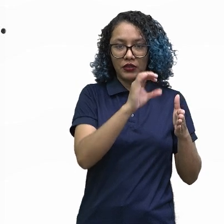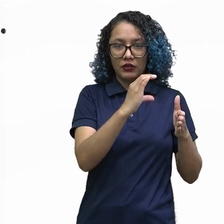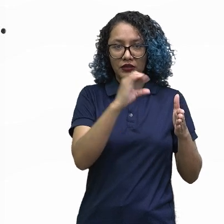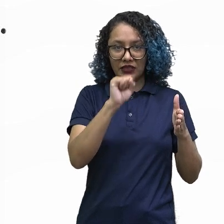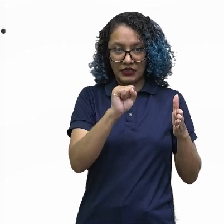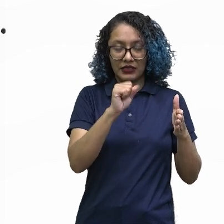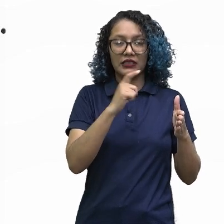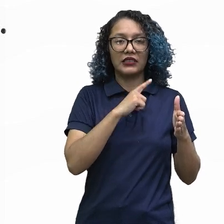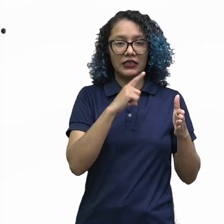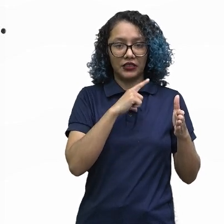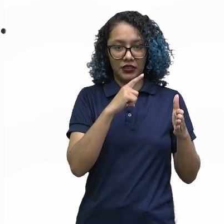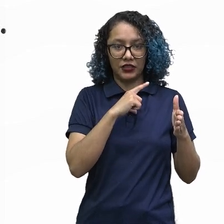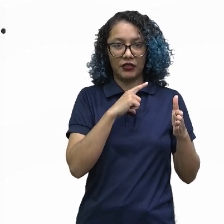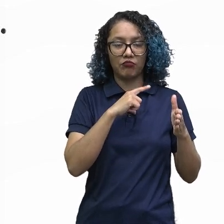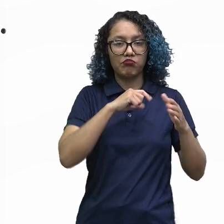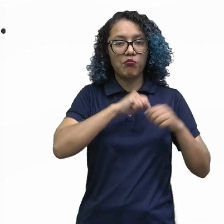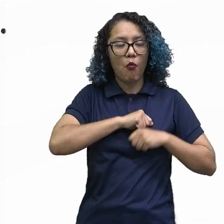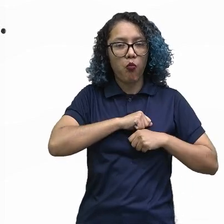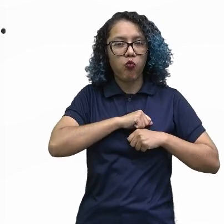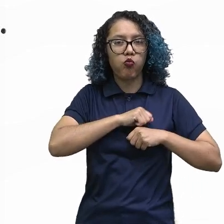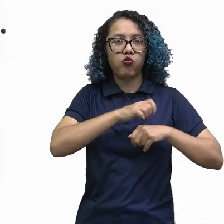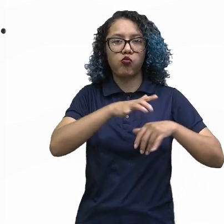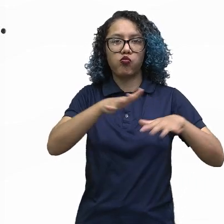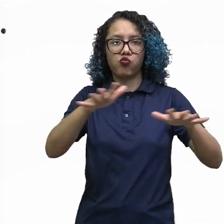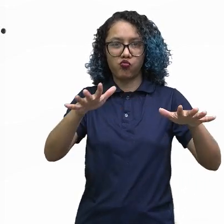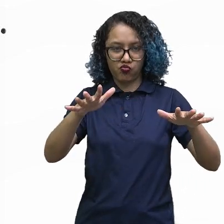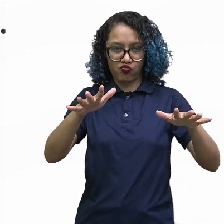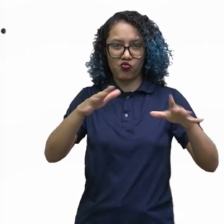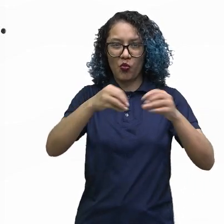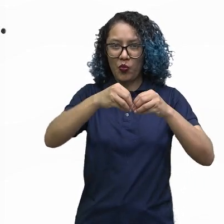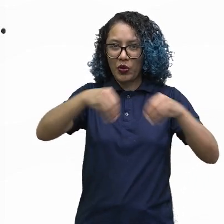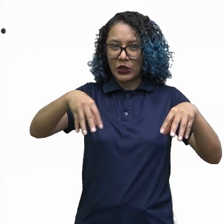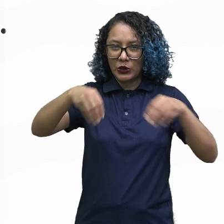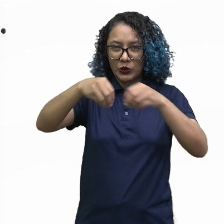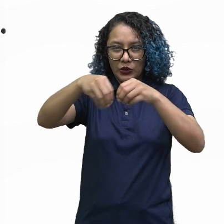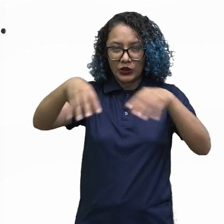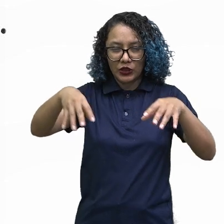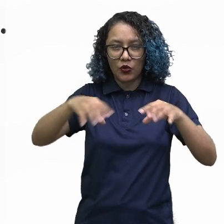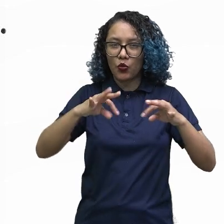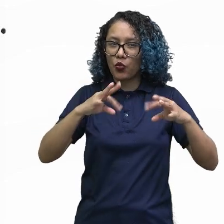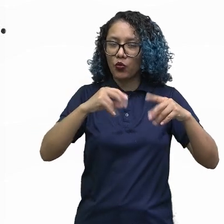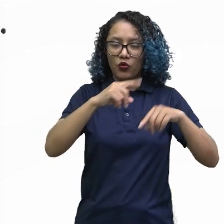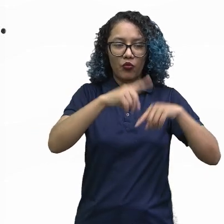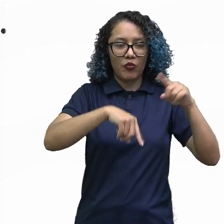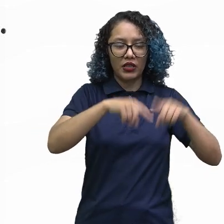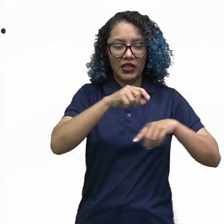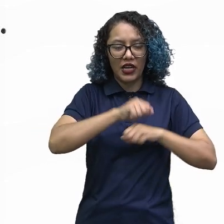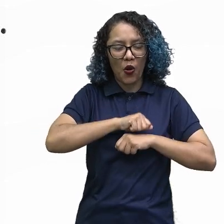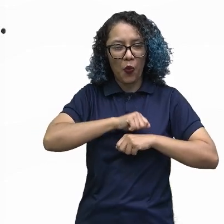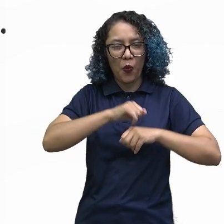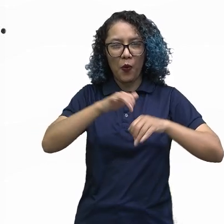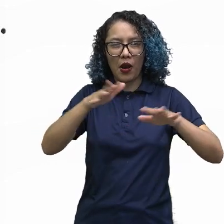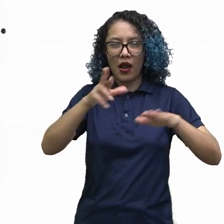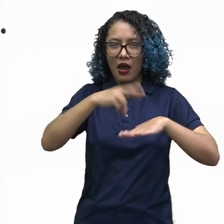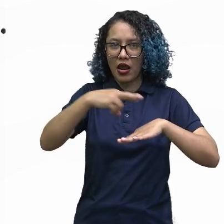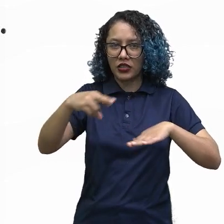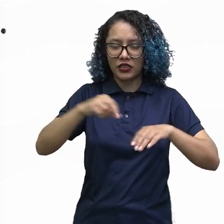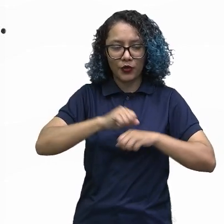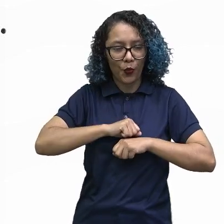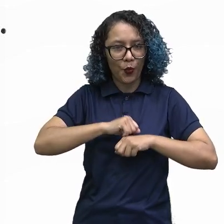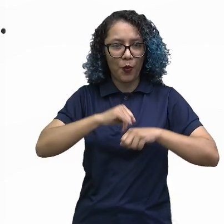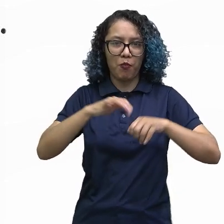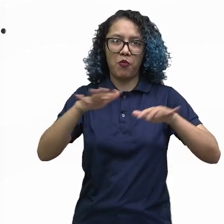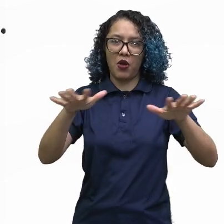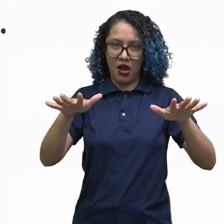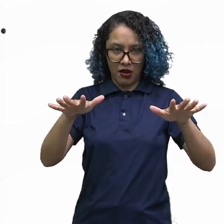de césio contaminando o ambiente, tá? Então, é como se fosse todo aquele material presente ali tá contaminando completamente.